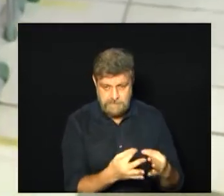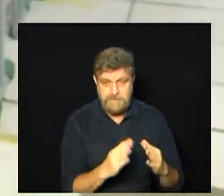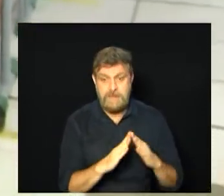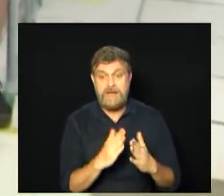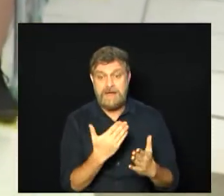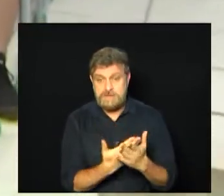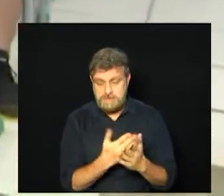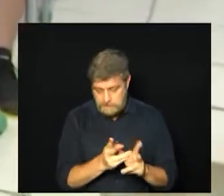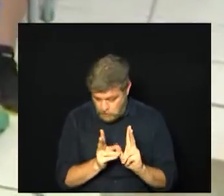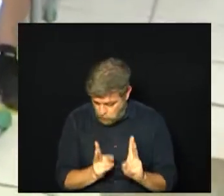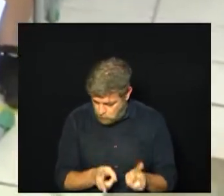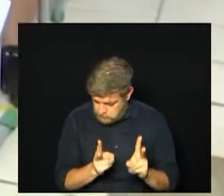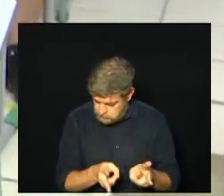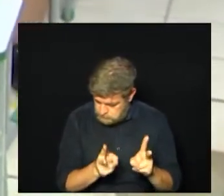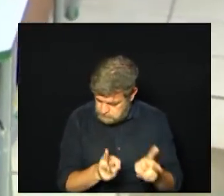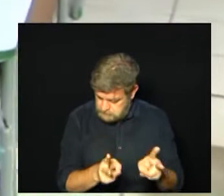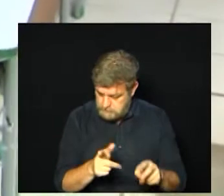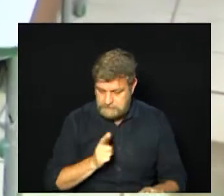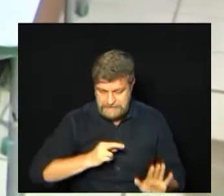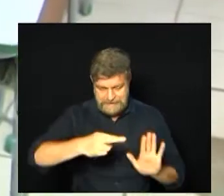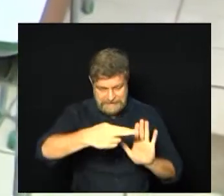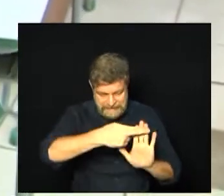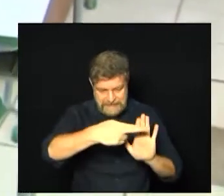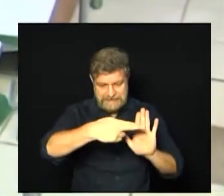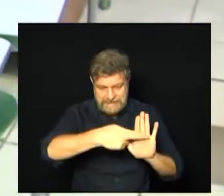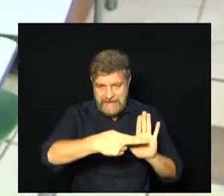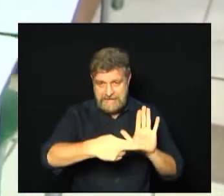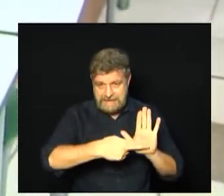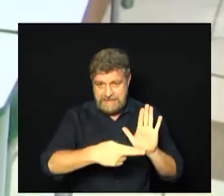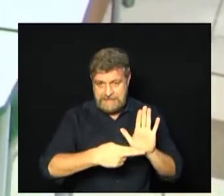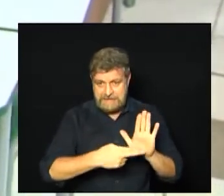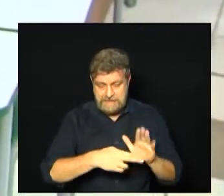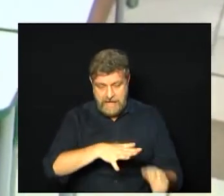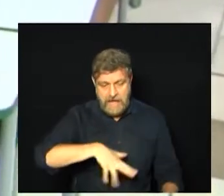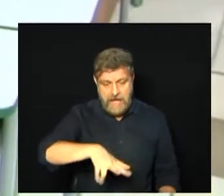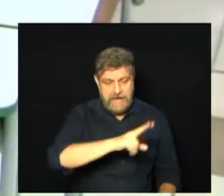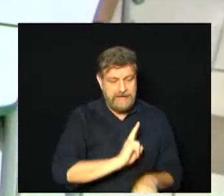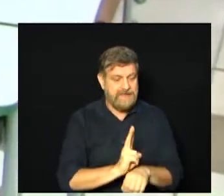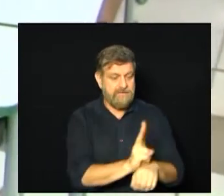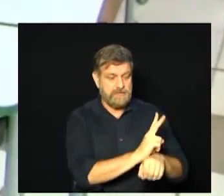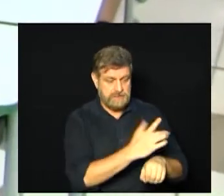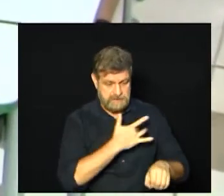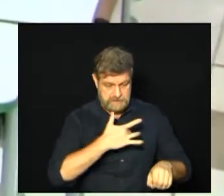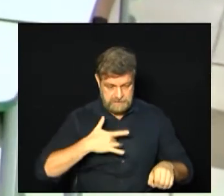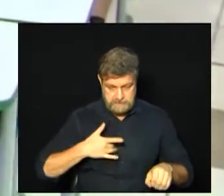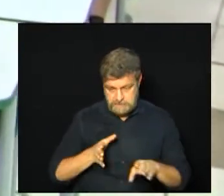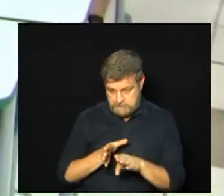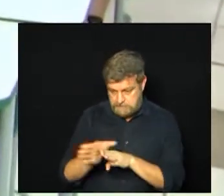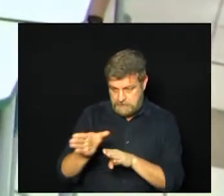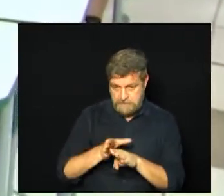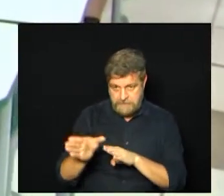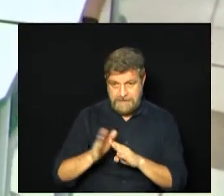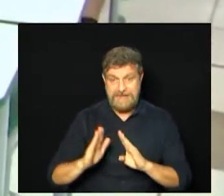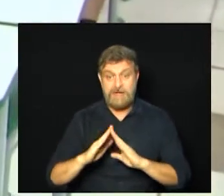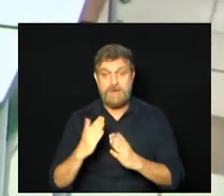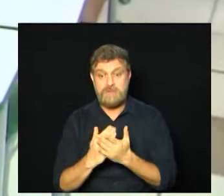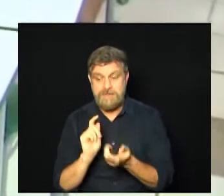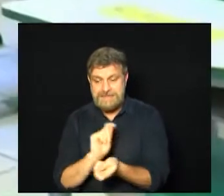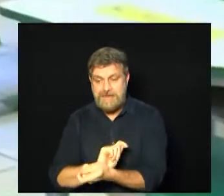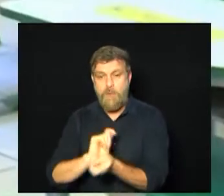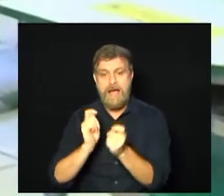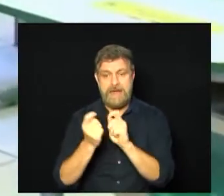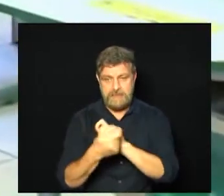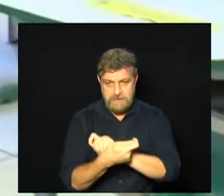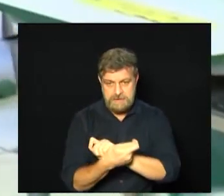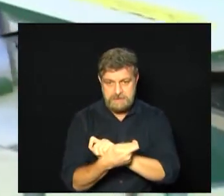elas continuam seguindo todas as orientações da vigilância sanitária. E, portanto, elas precisam passar por uma adequação para poder